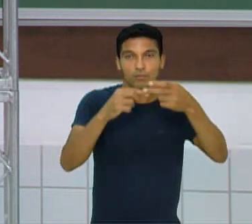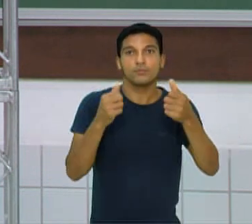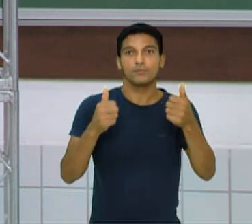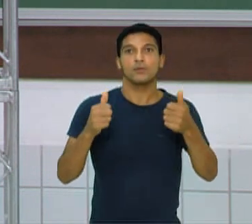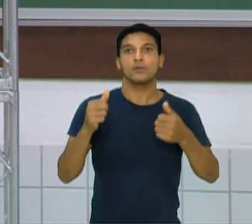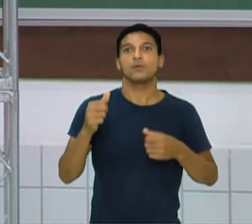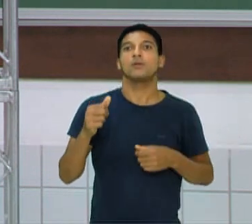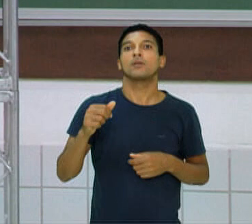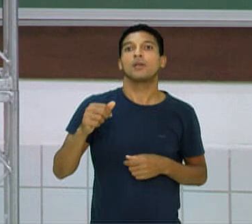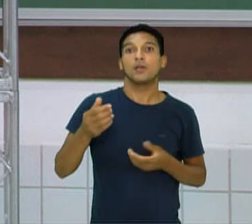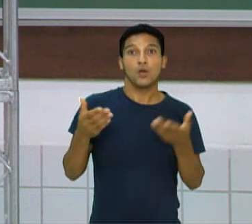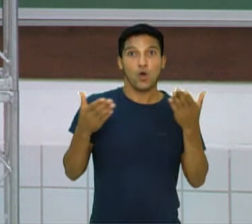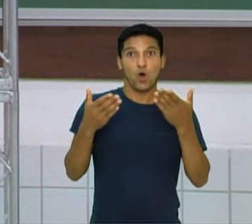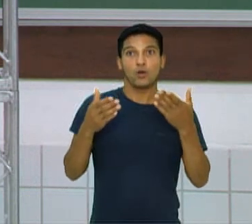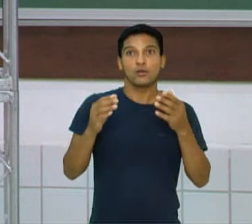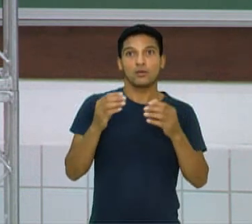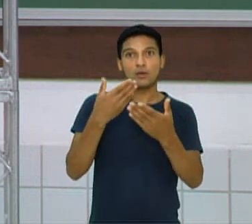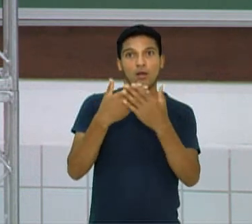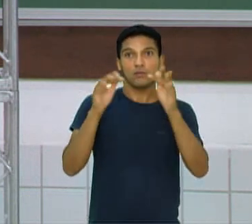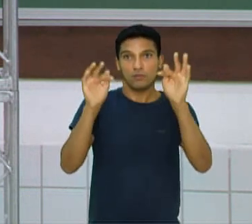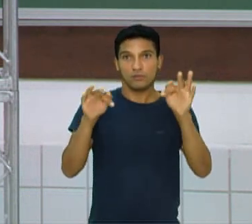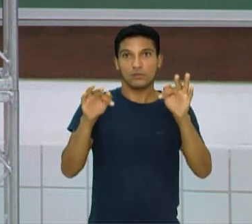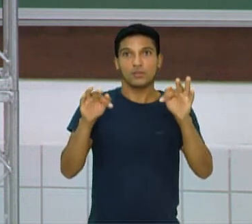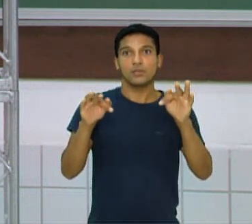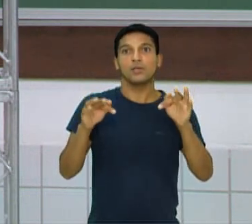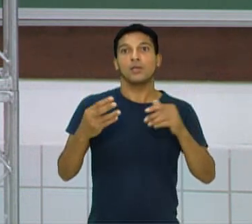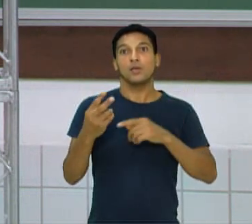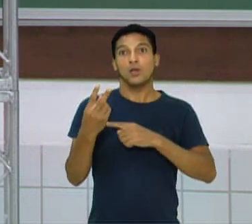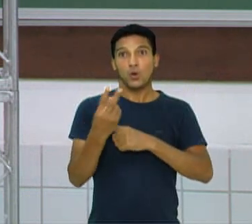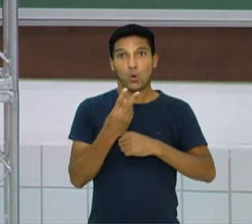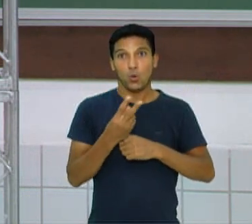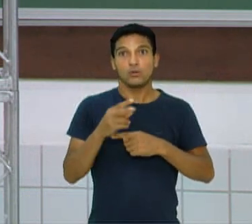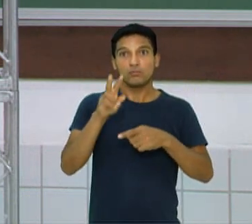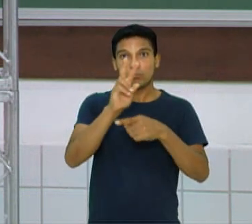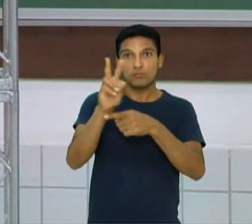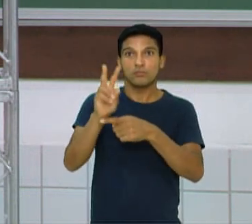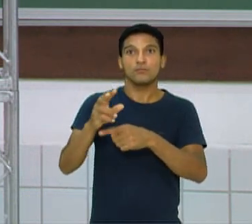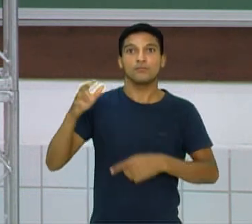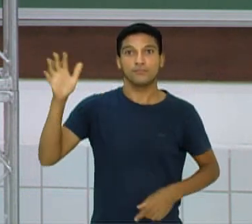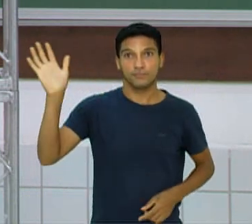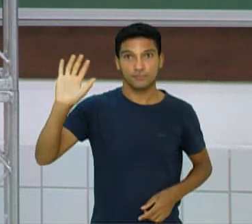por hoje é só, fique bem e, se possível, fique em casa. Tchau!